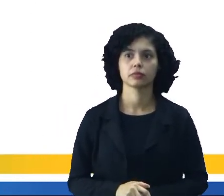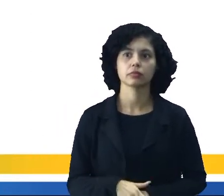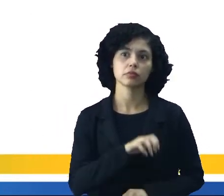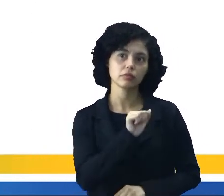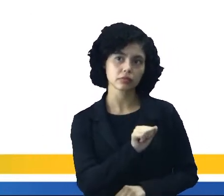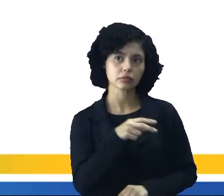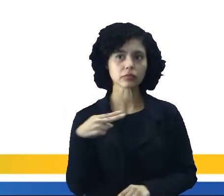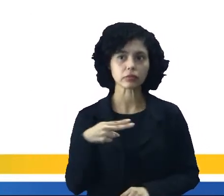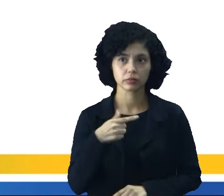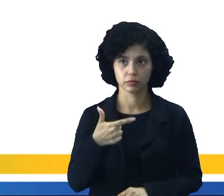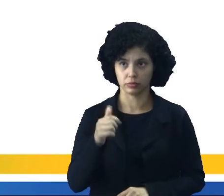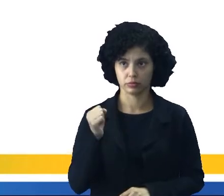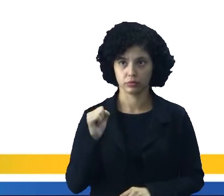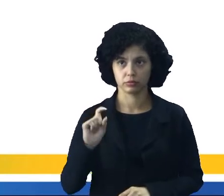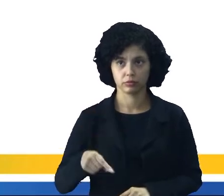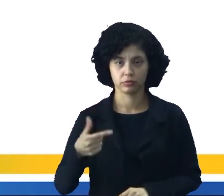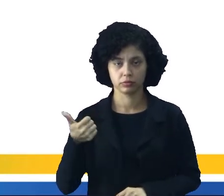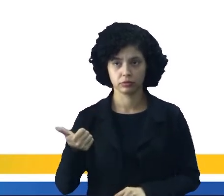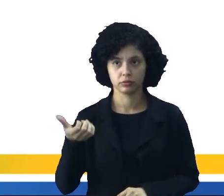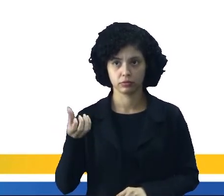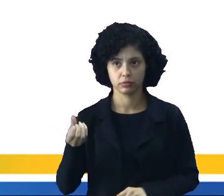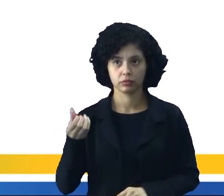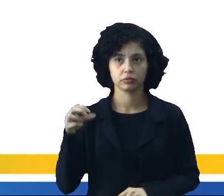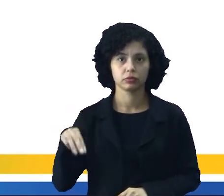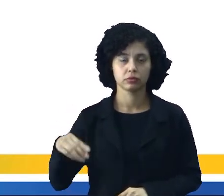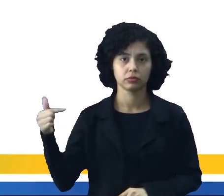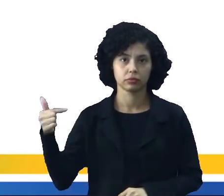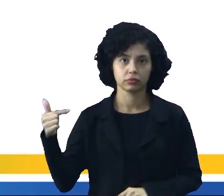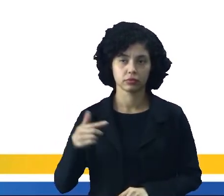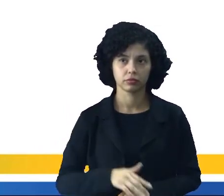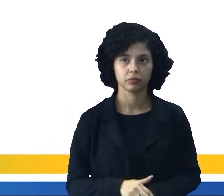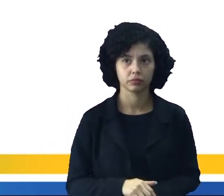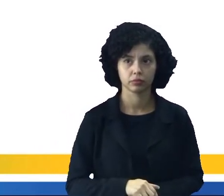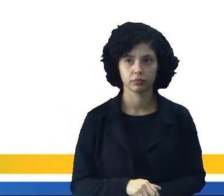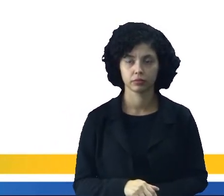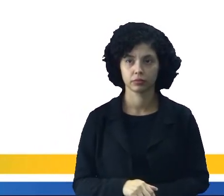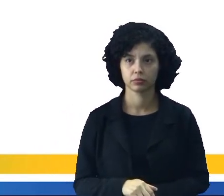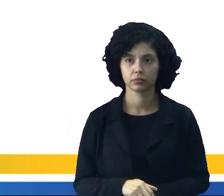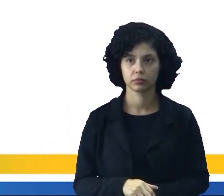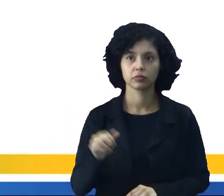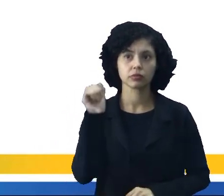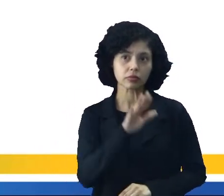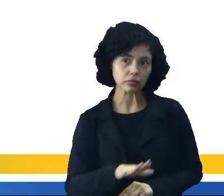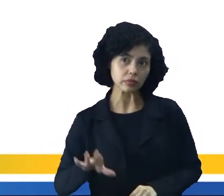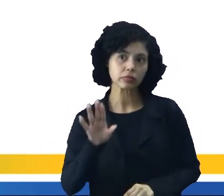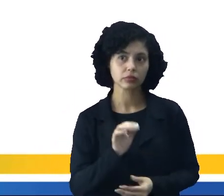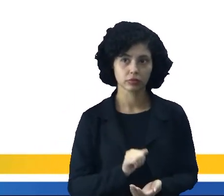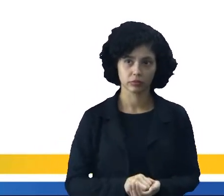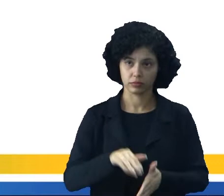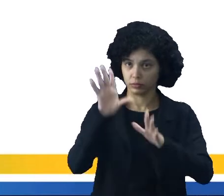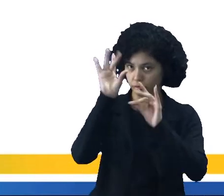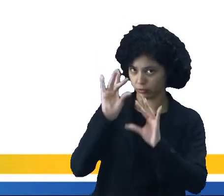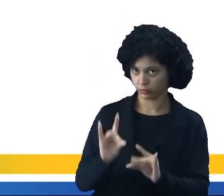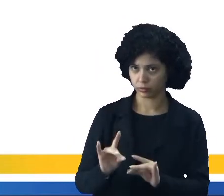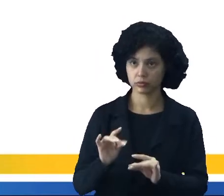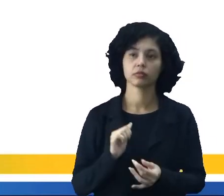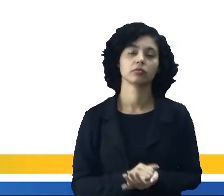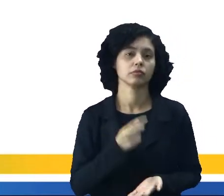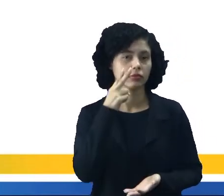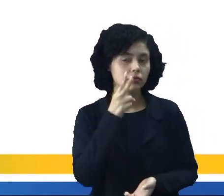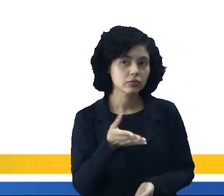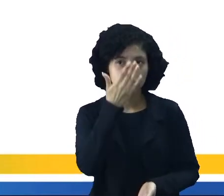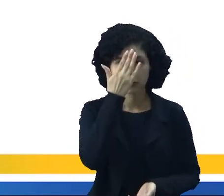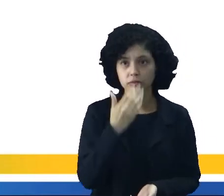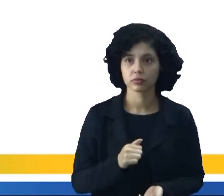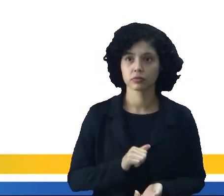que é igual a 28,26 metros quadrados área da região em destaque que é o